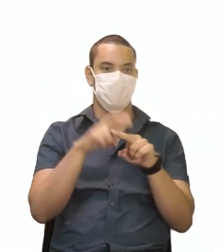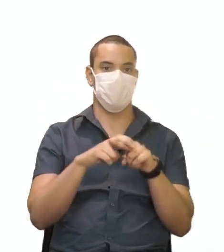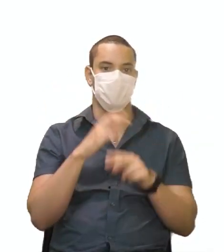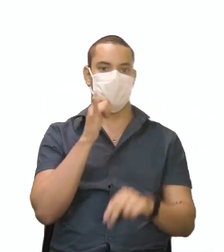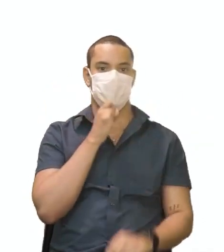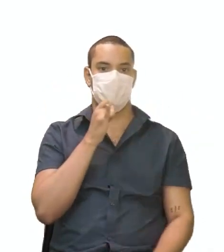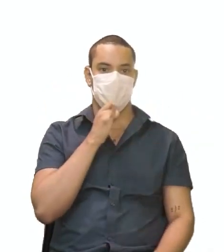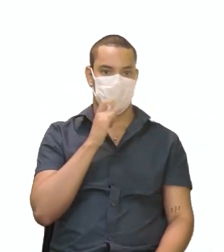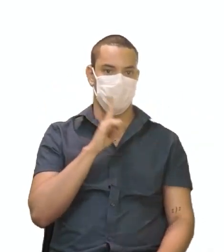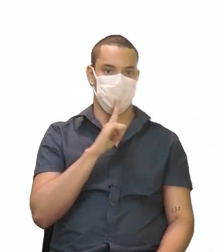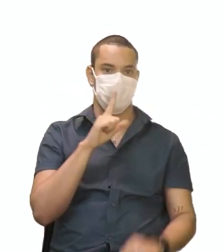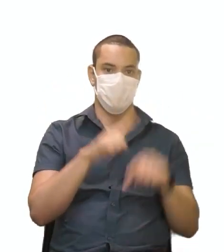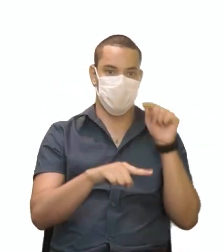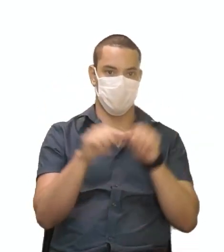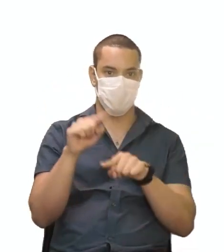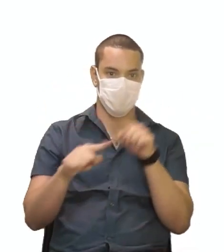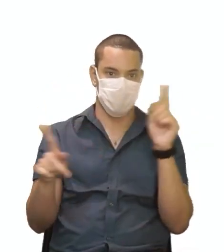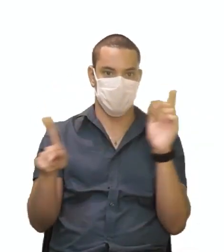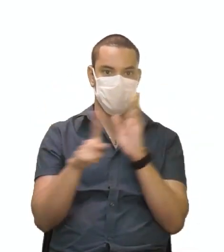para organismos